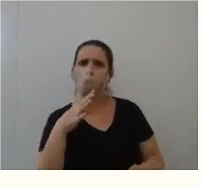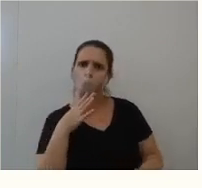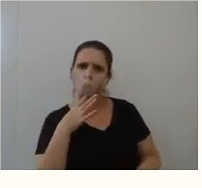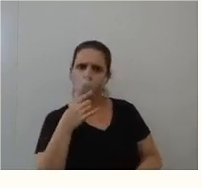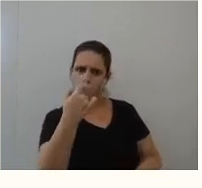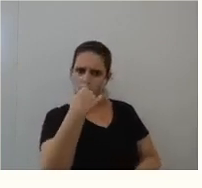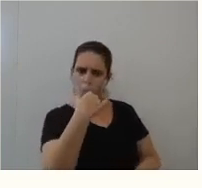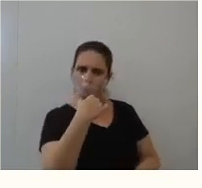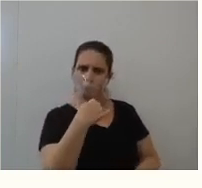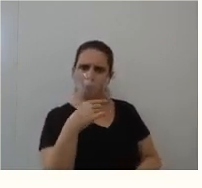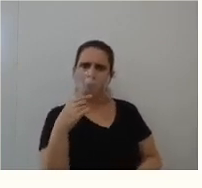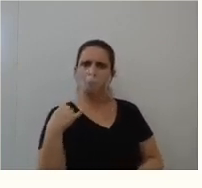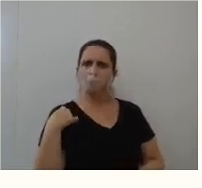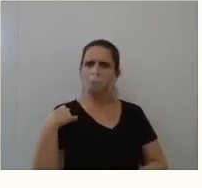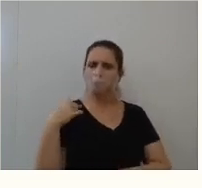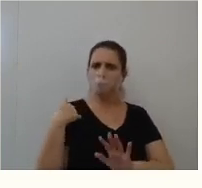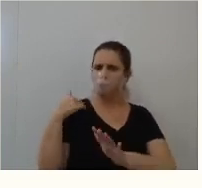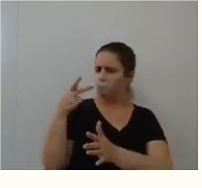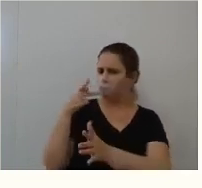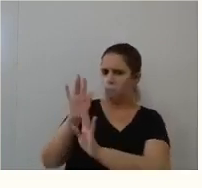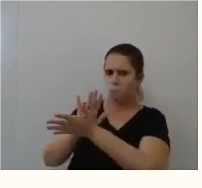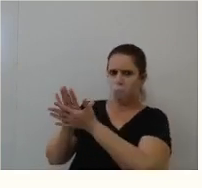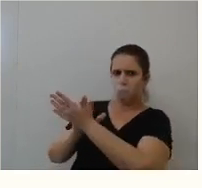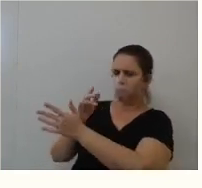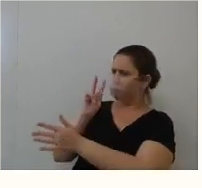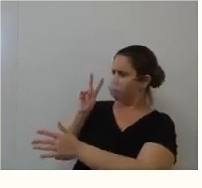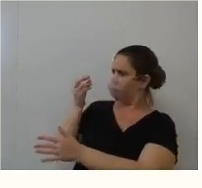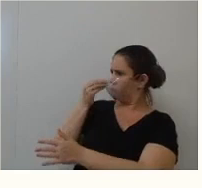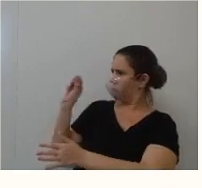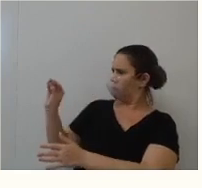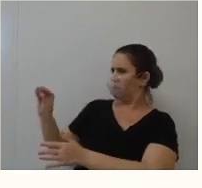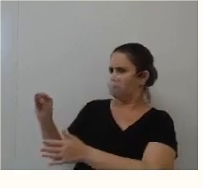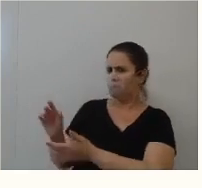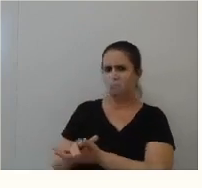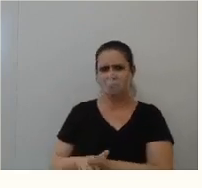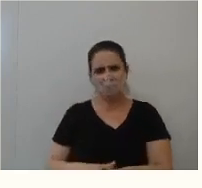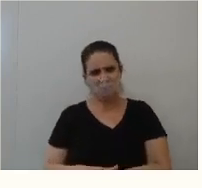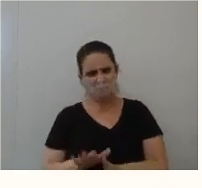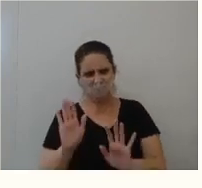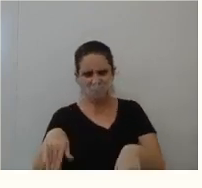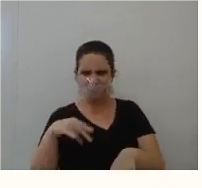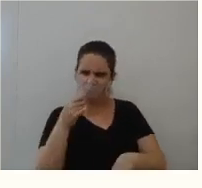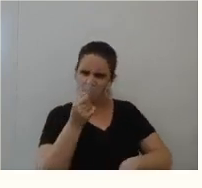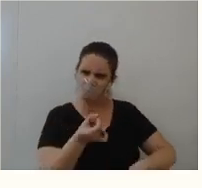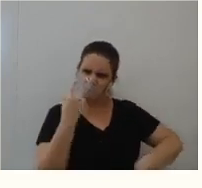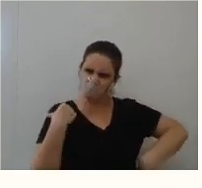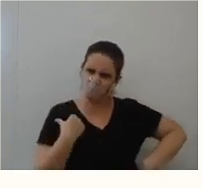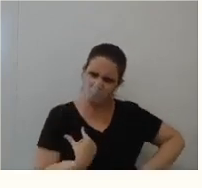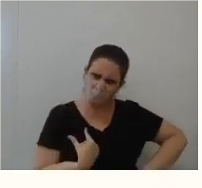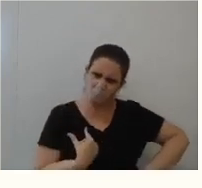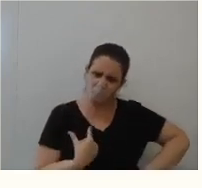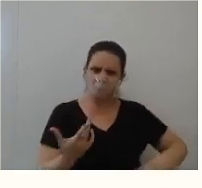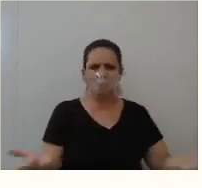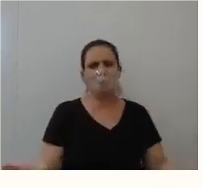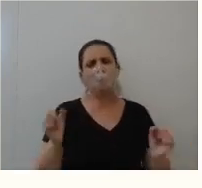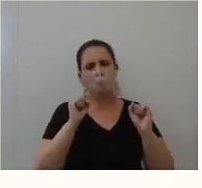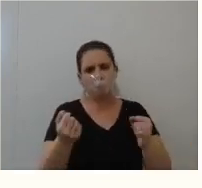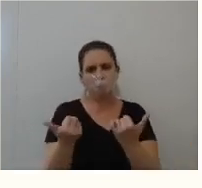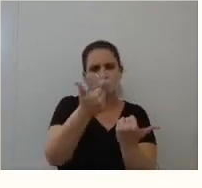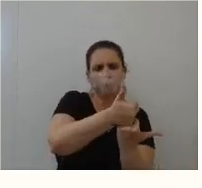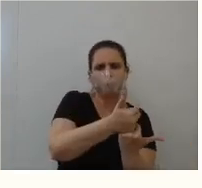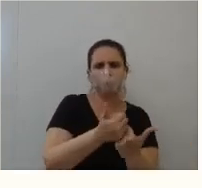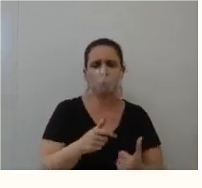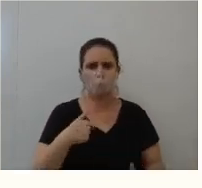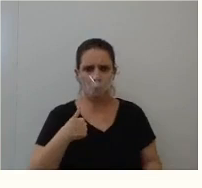reconheceu, mal lhe dirigi a palavra. E Luiz, é meio estranho essa, né? Mas olha, gente, eu posso muito bem substituir,